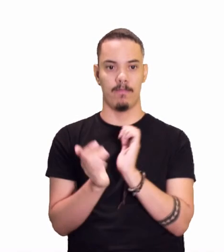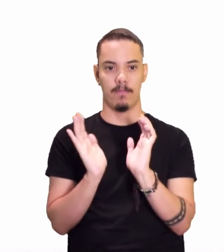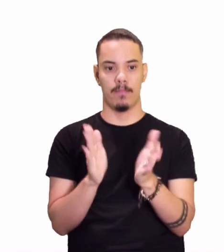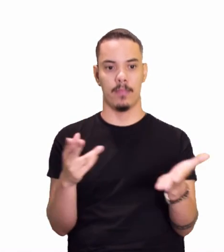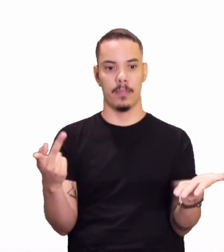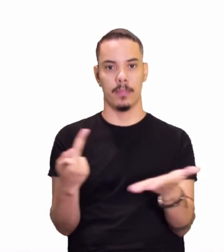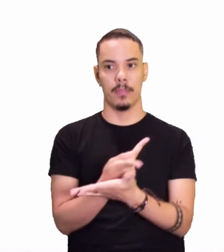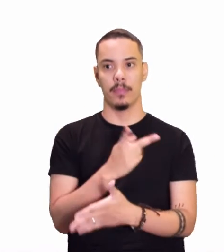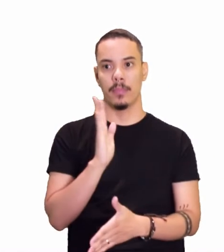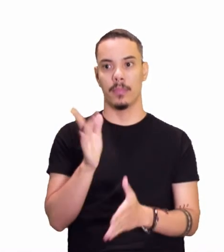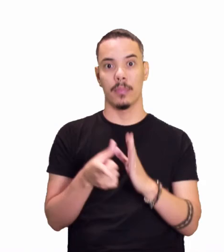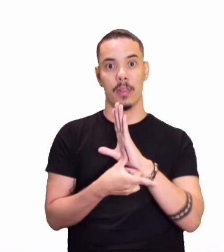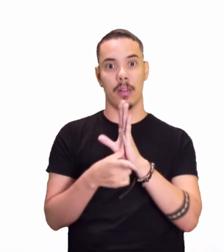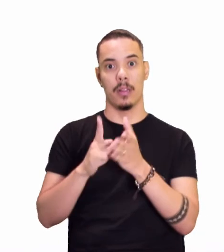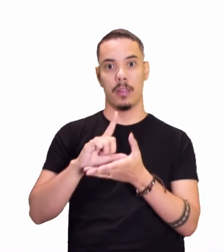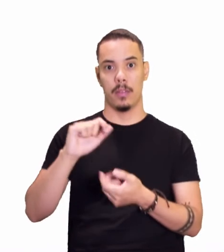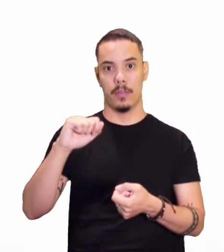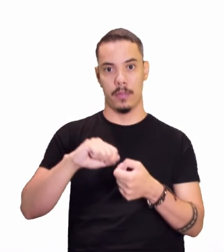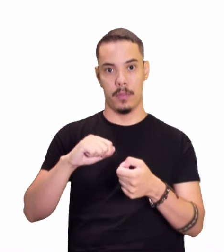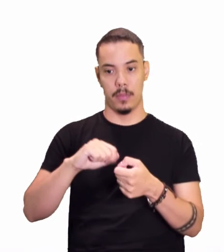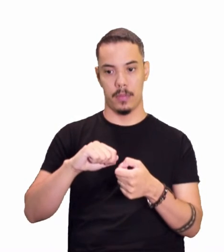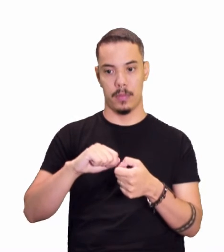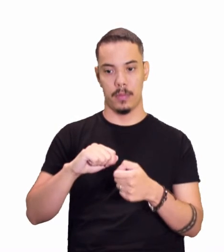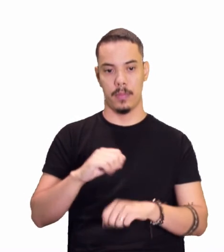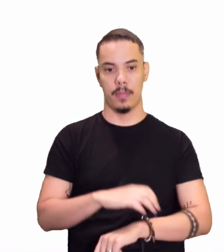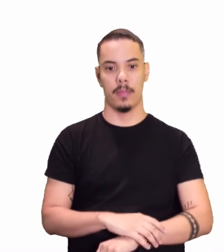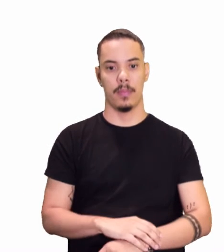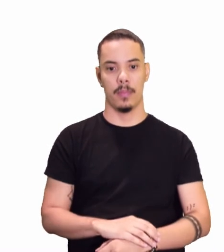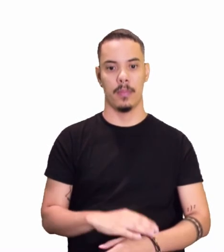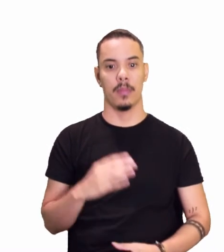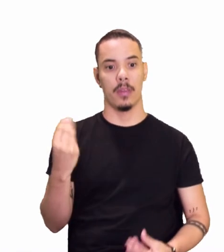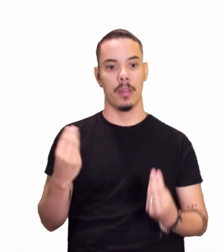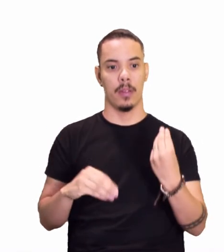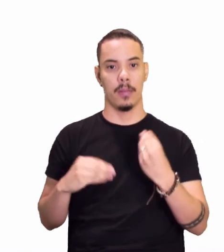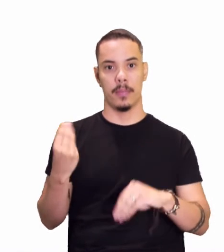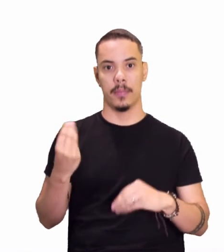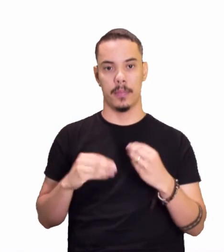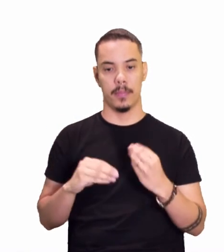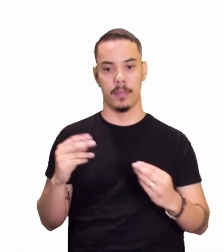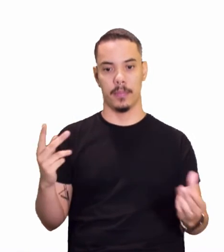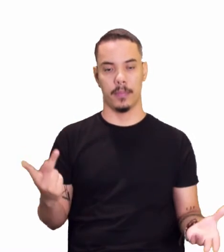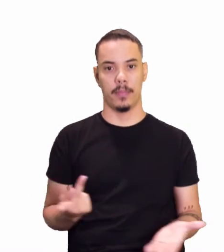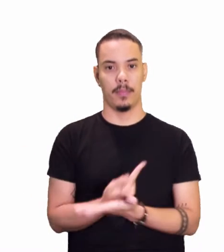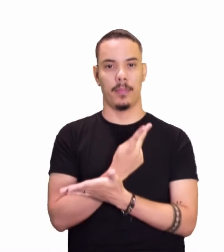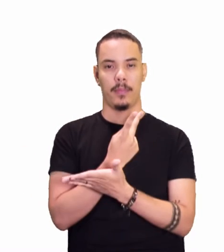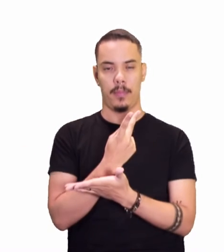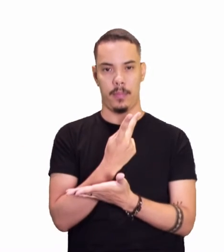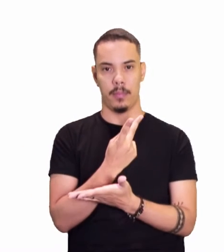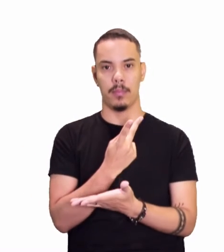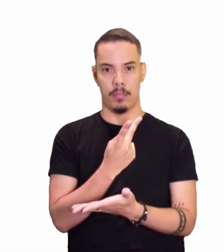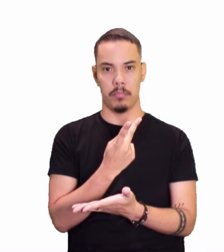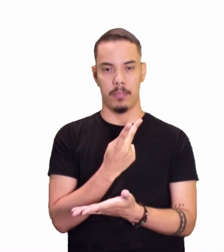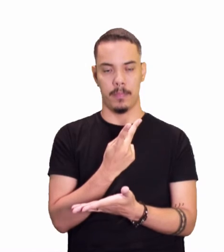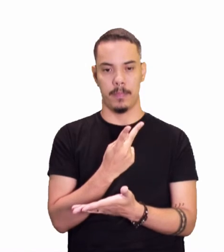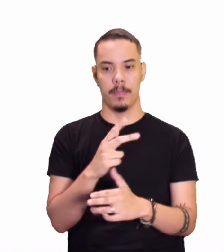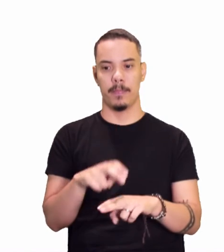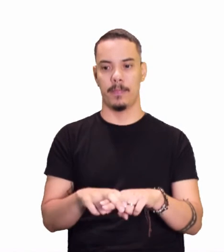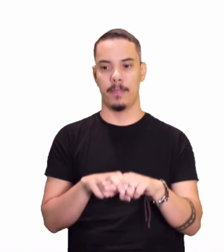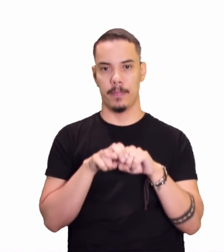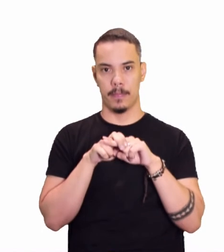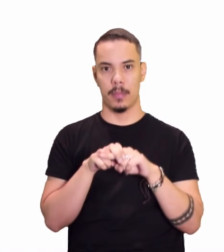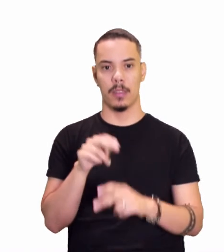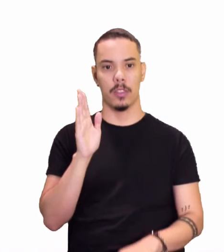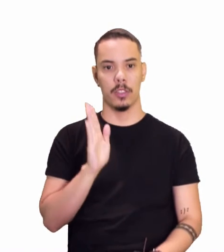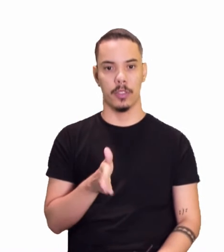algo que já tinha sido produzido, tá? Das novelas de cavalaria lá do período do trovadorismo. Então,